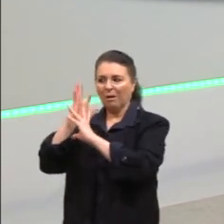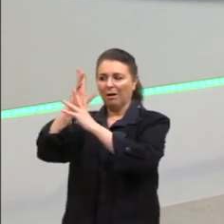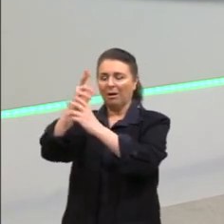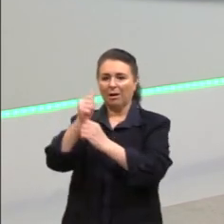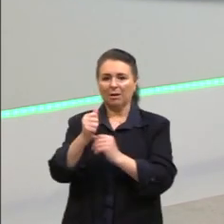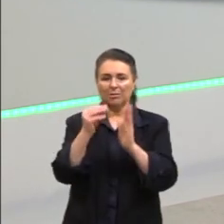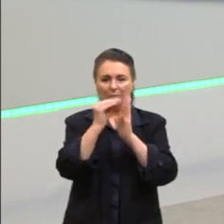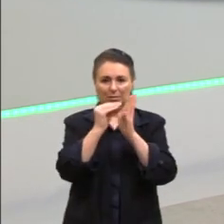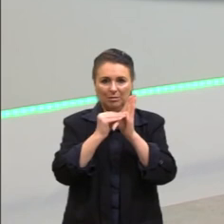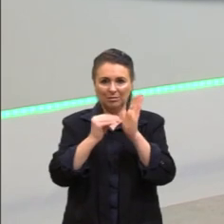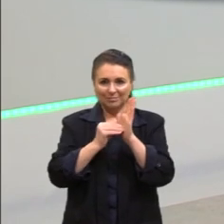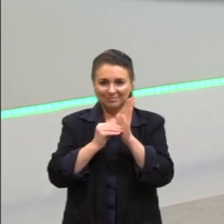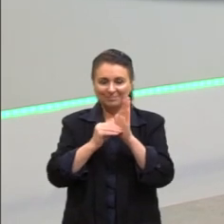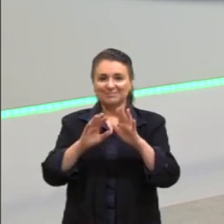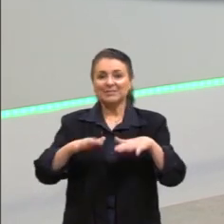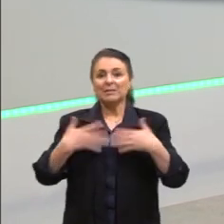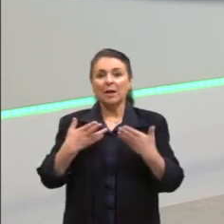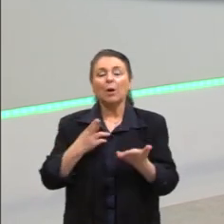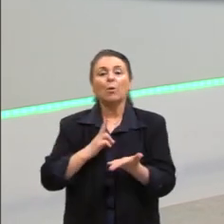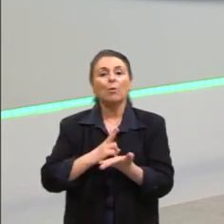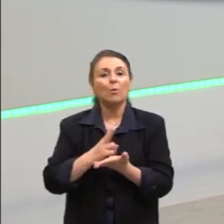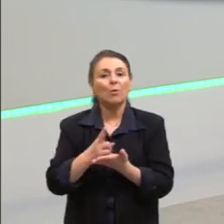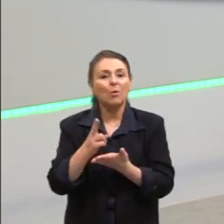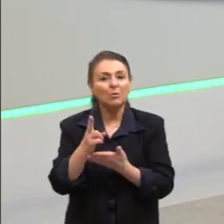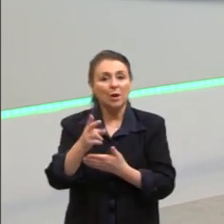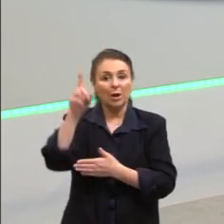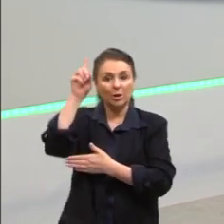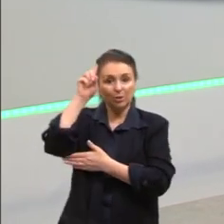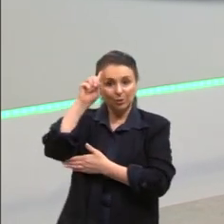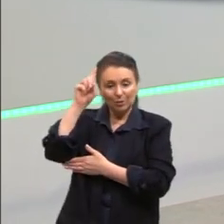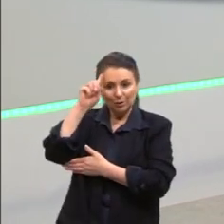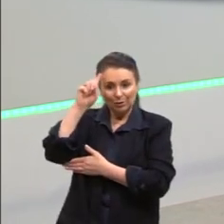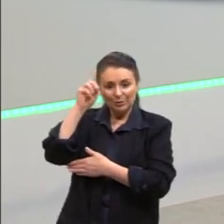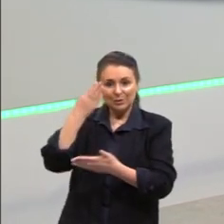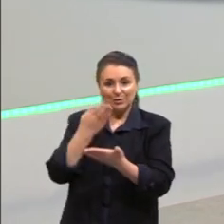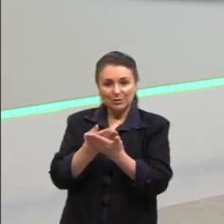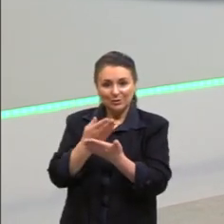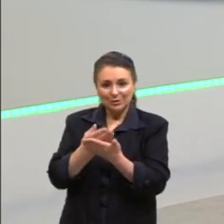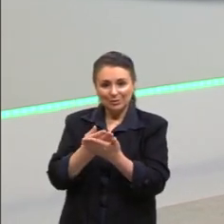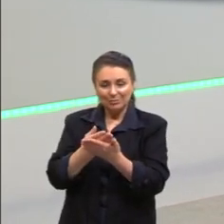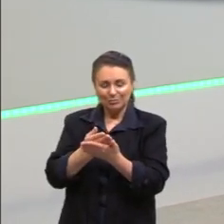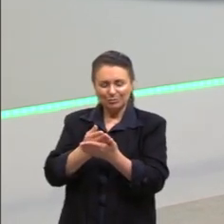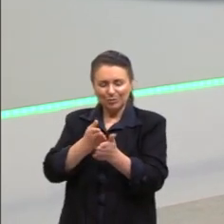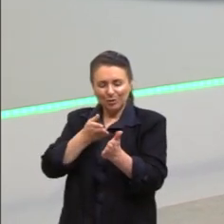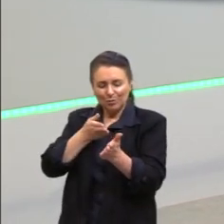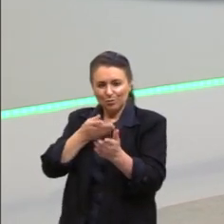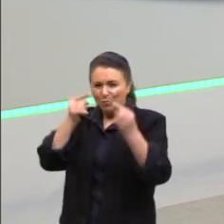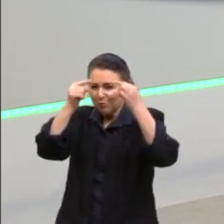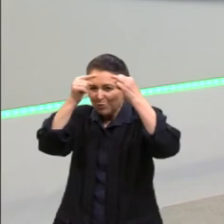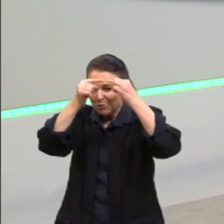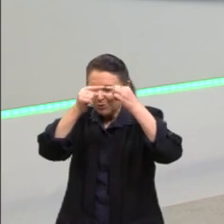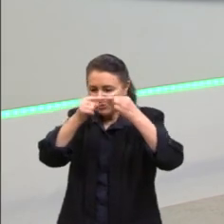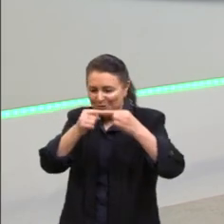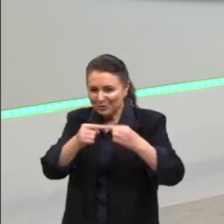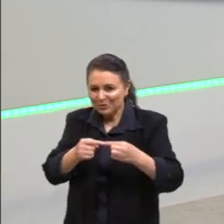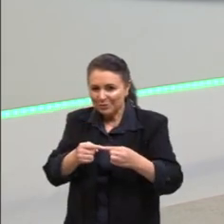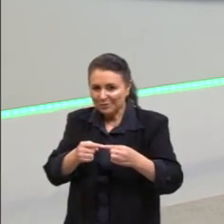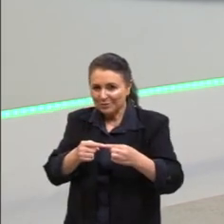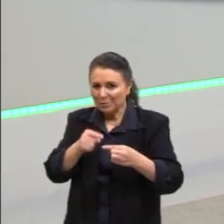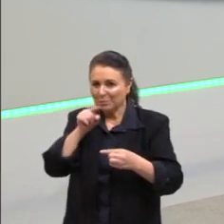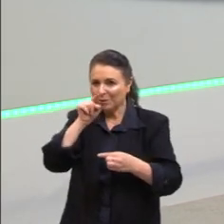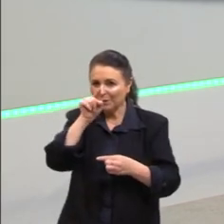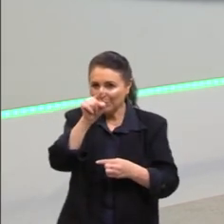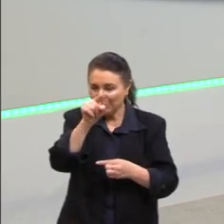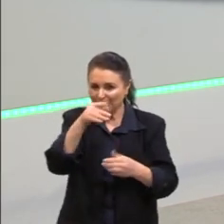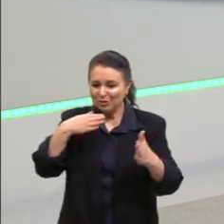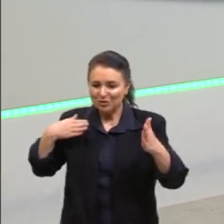conteúdo. E, né, manter aí uma rotina de estudos, manter aí uma linha de estudos para que vocês possam chegar no